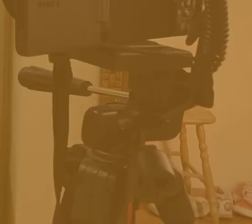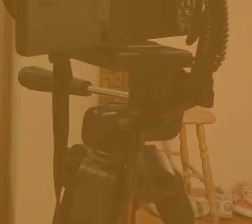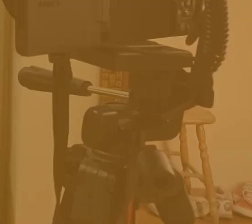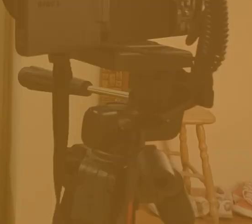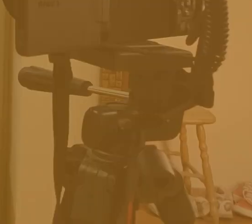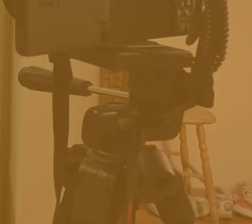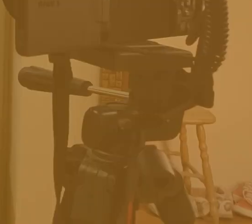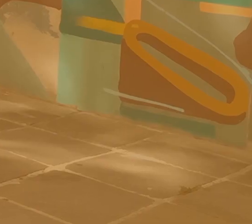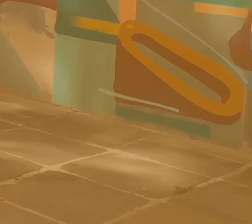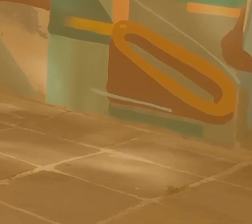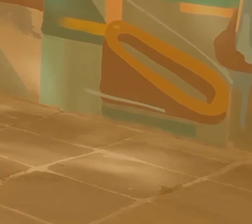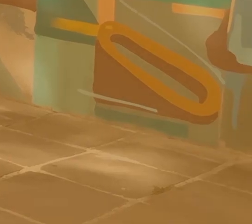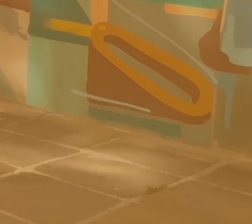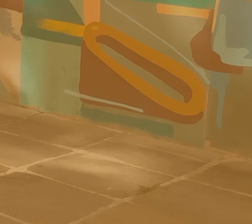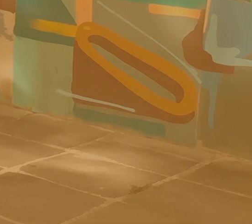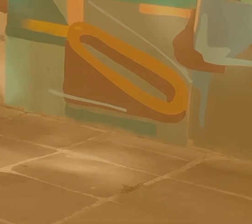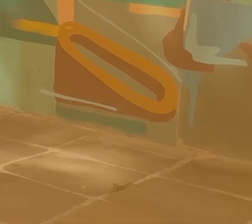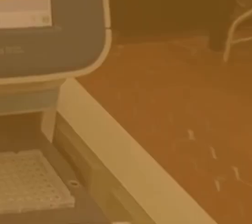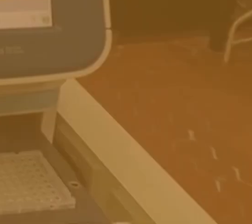Música